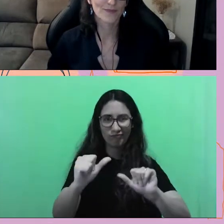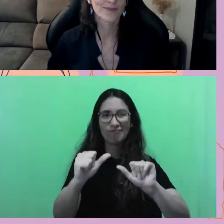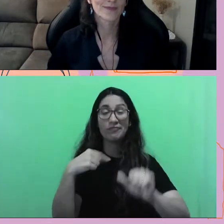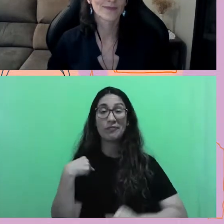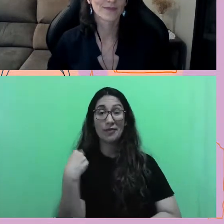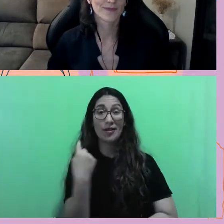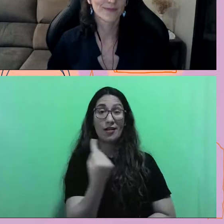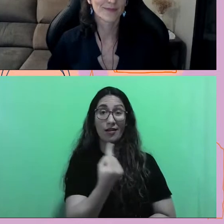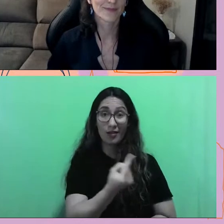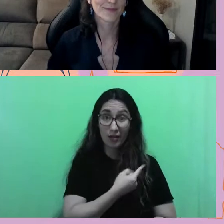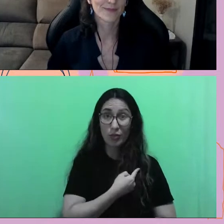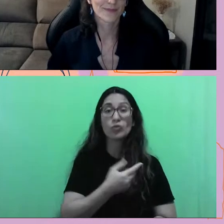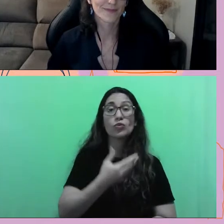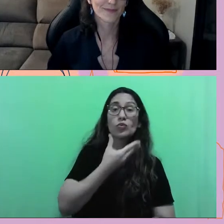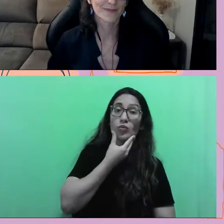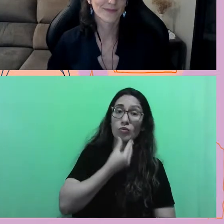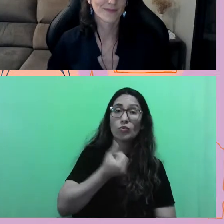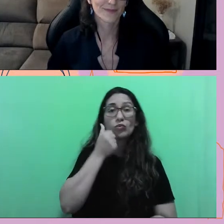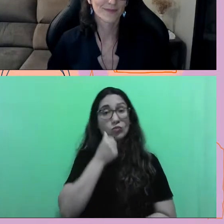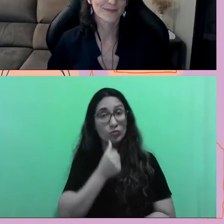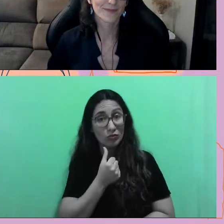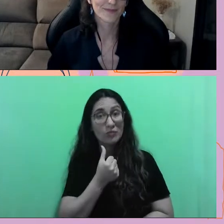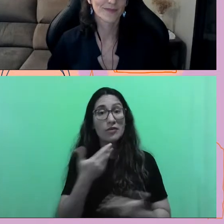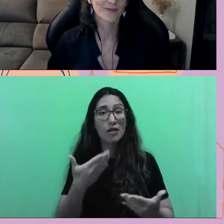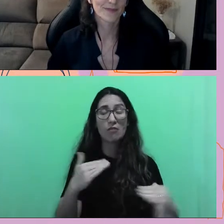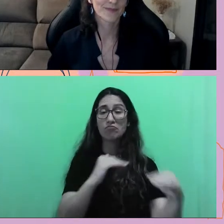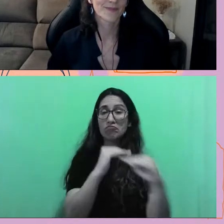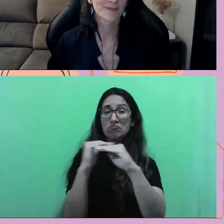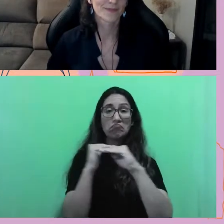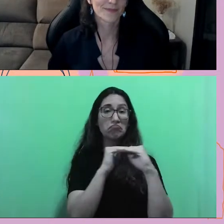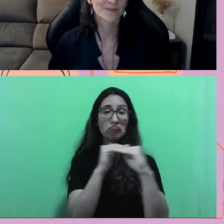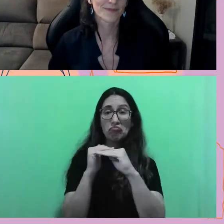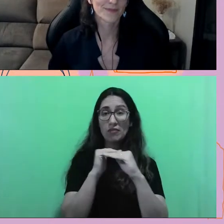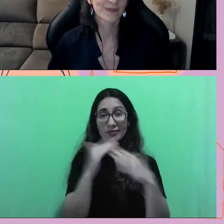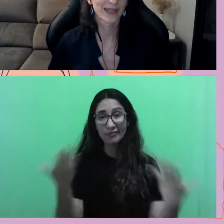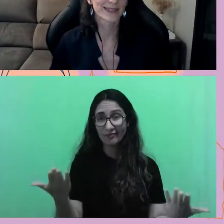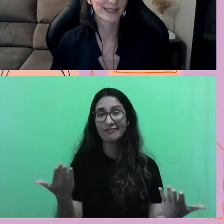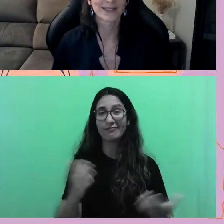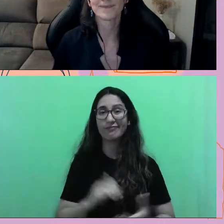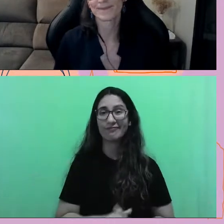sexos competissem de igual para igual.